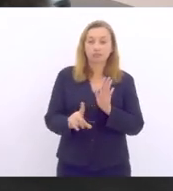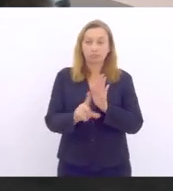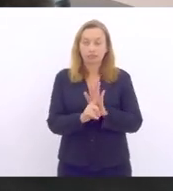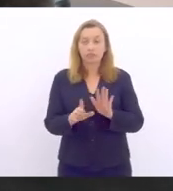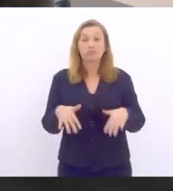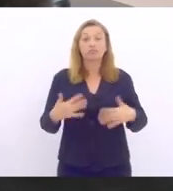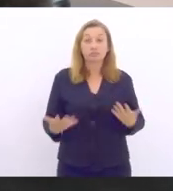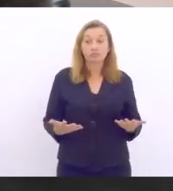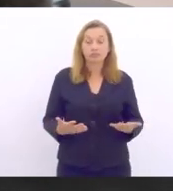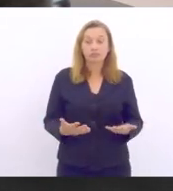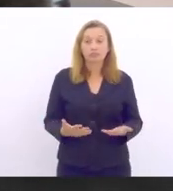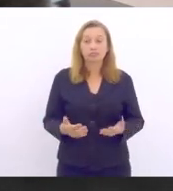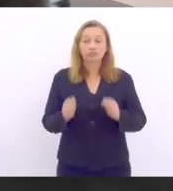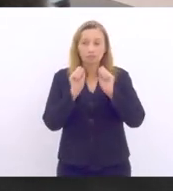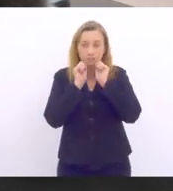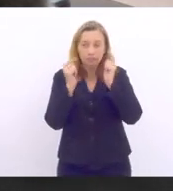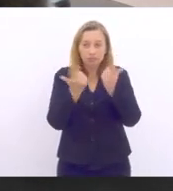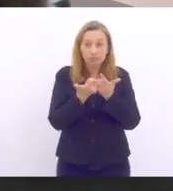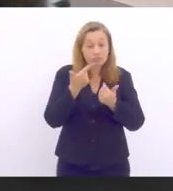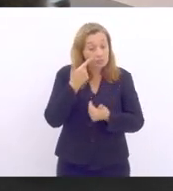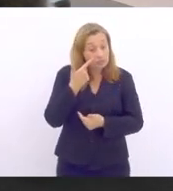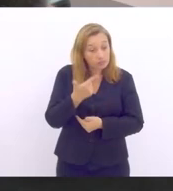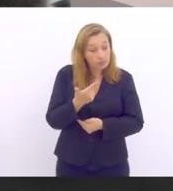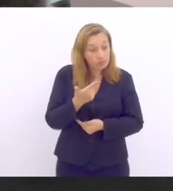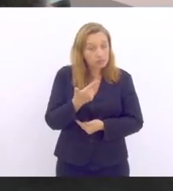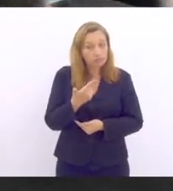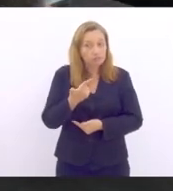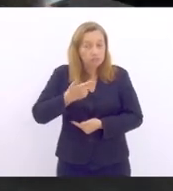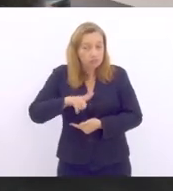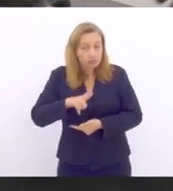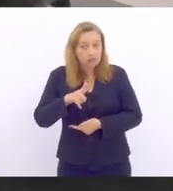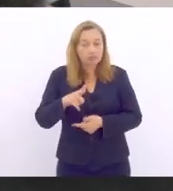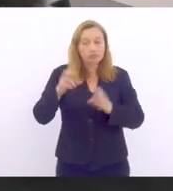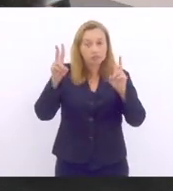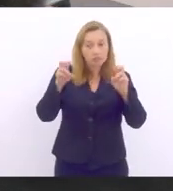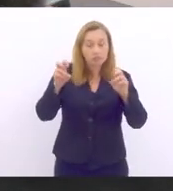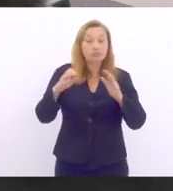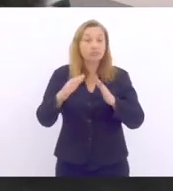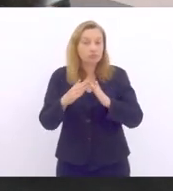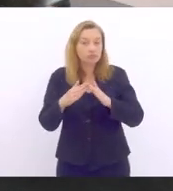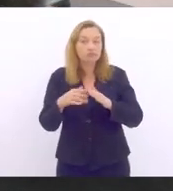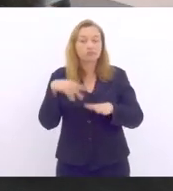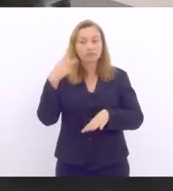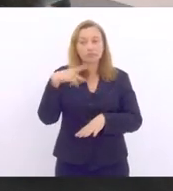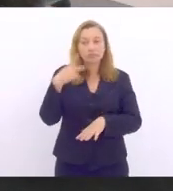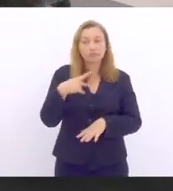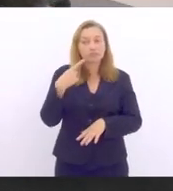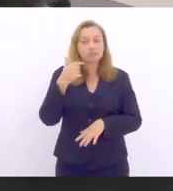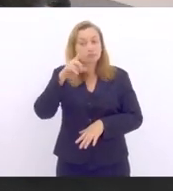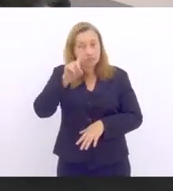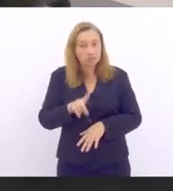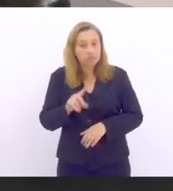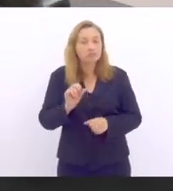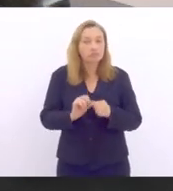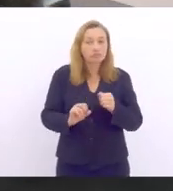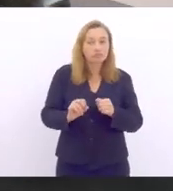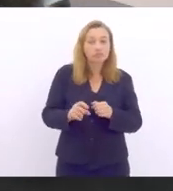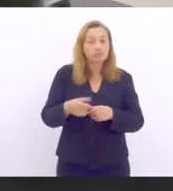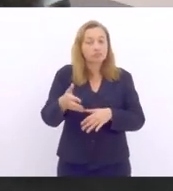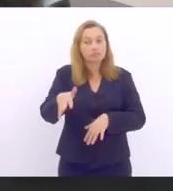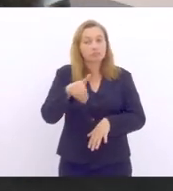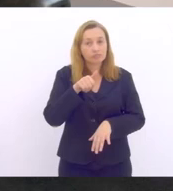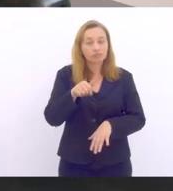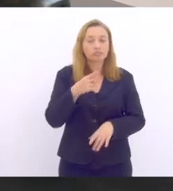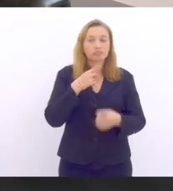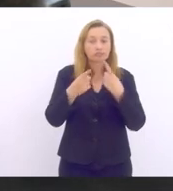Então, corajosamente, a Alerj quer rever esse assunto nesse momento, como casa política tem o direito de fazer isso, de trazer o debate à